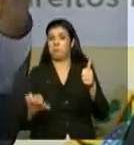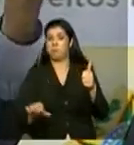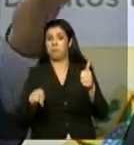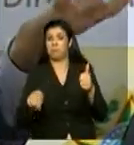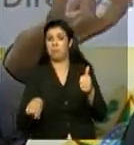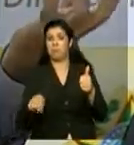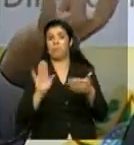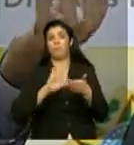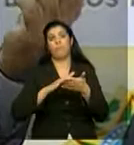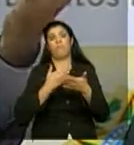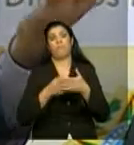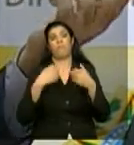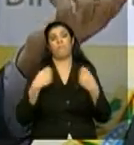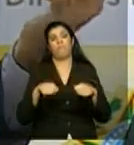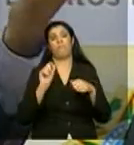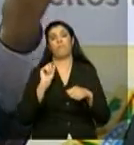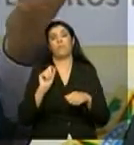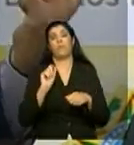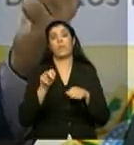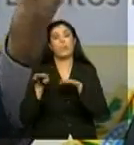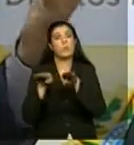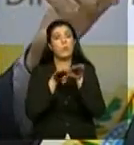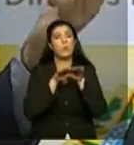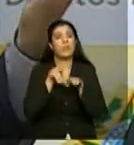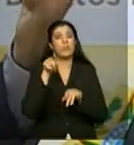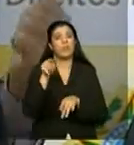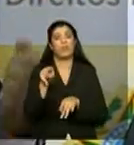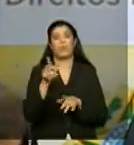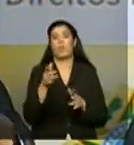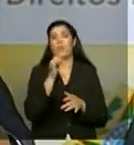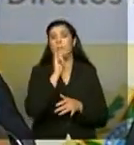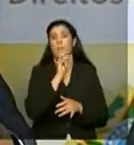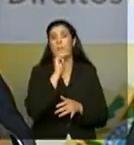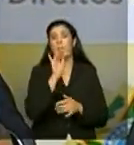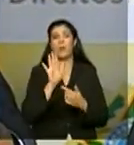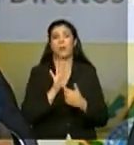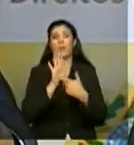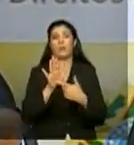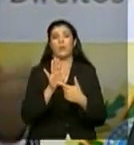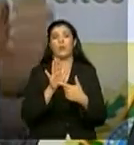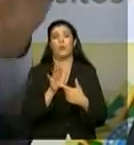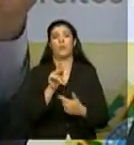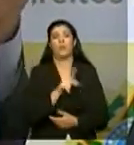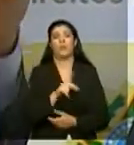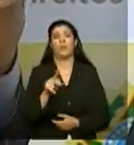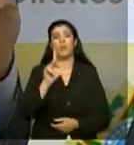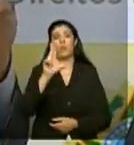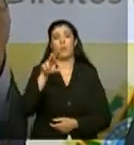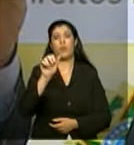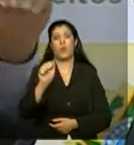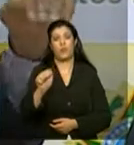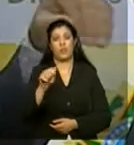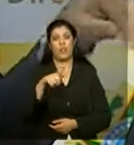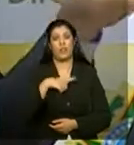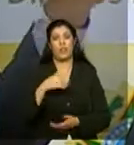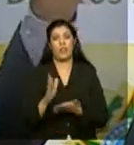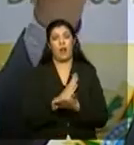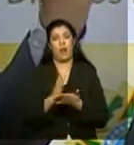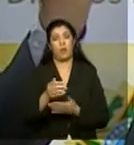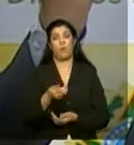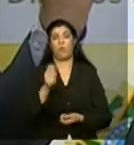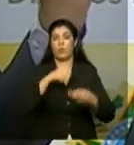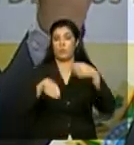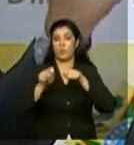interpretação porque o hálito é igual a que preço o professor luna que ela a substância que podem